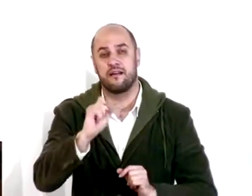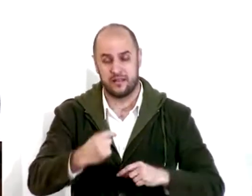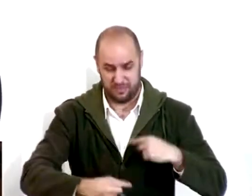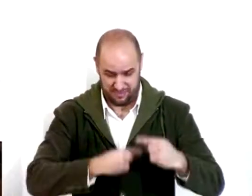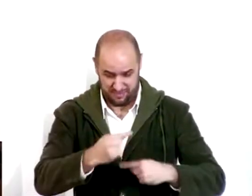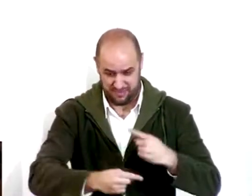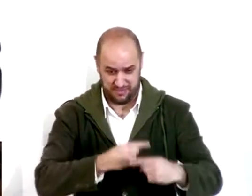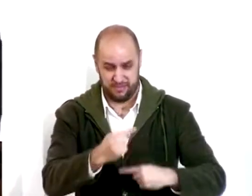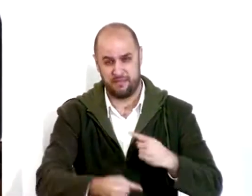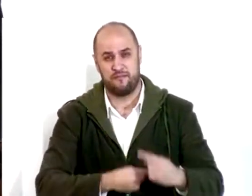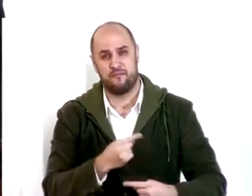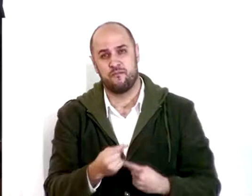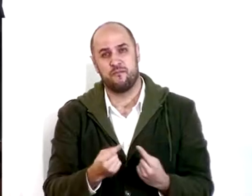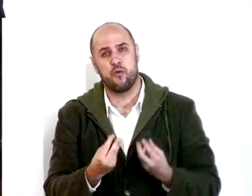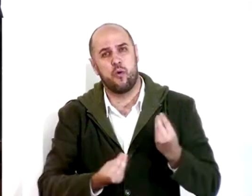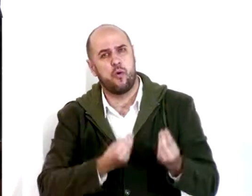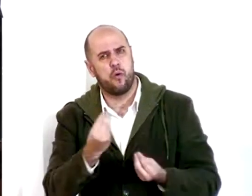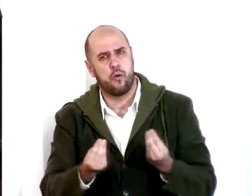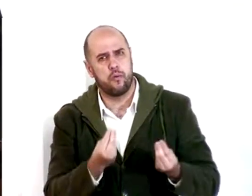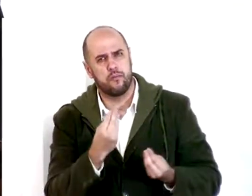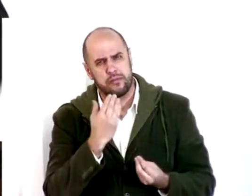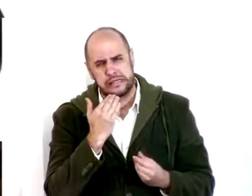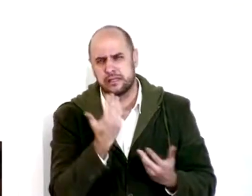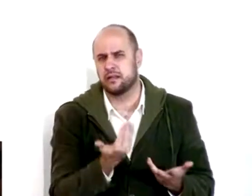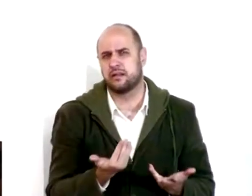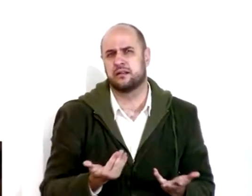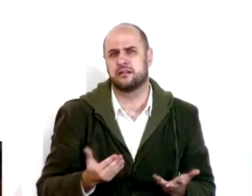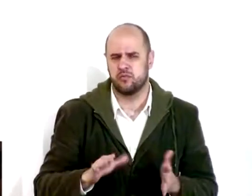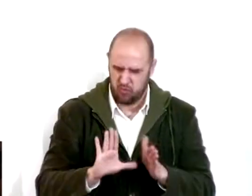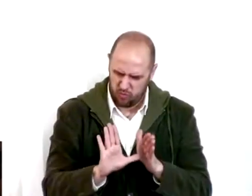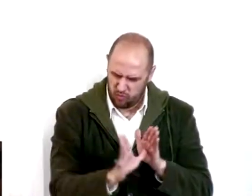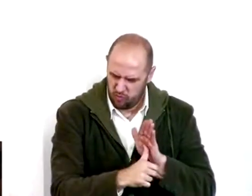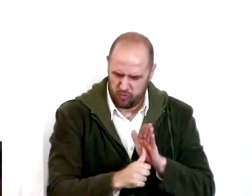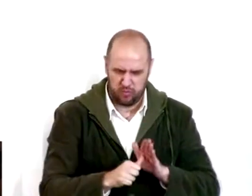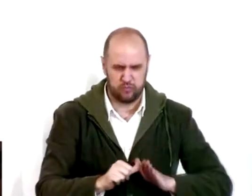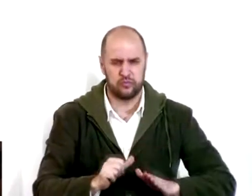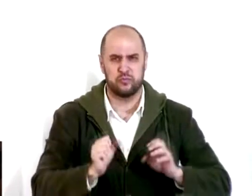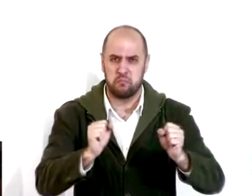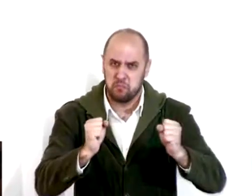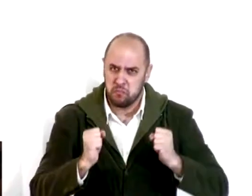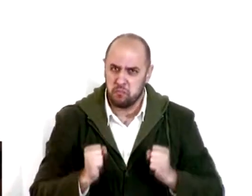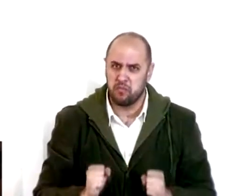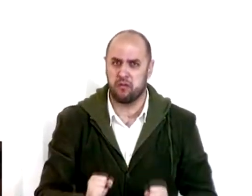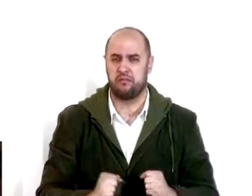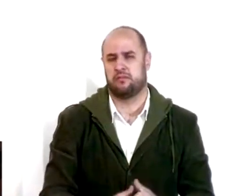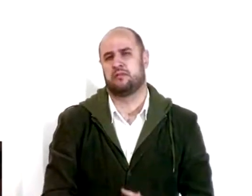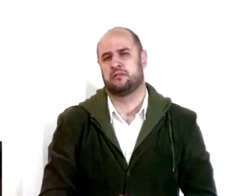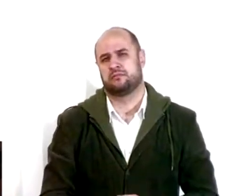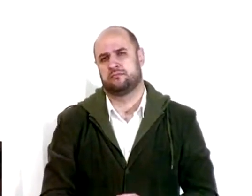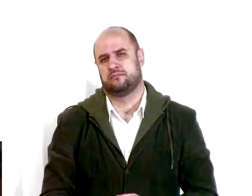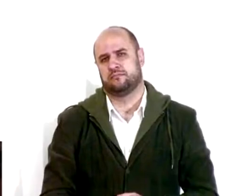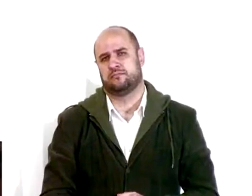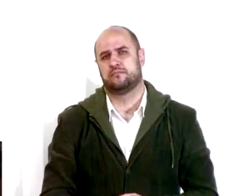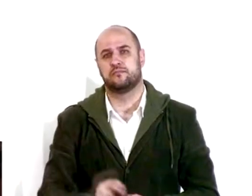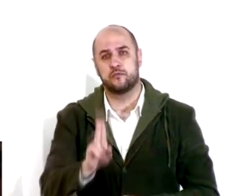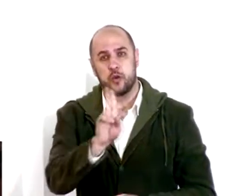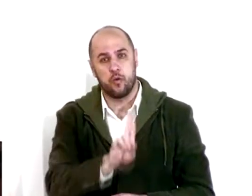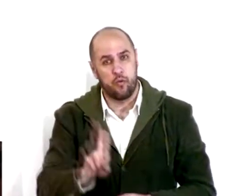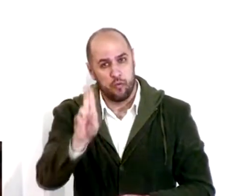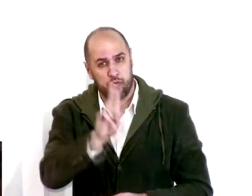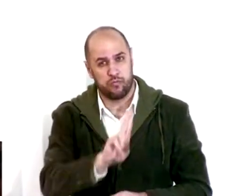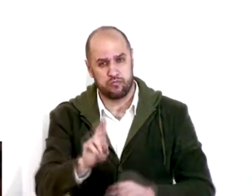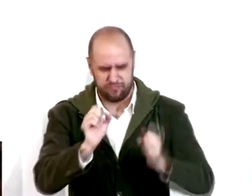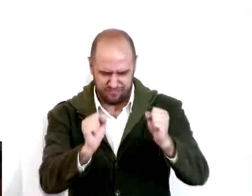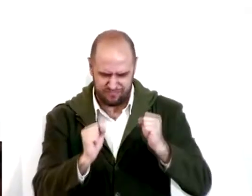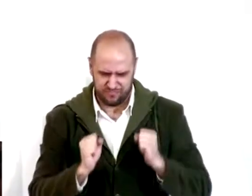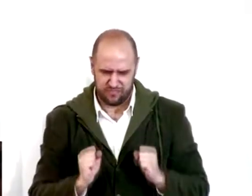consequências da deturpação, da usurpação da autoridade e o uso dessa autoridade